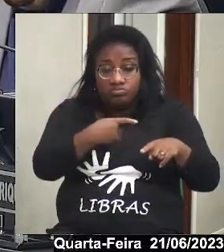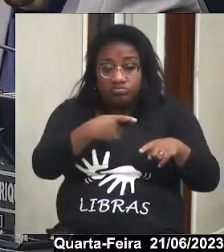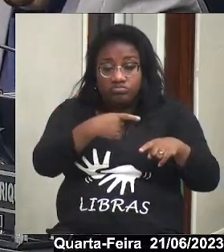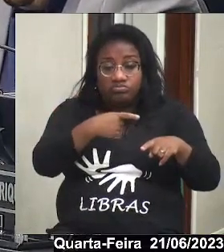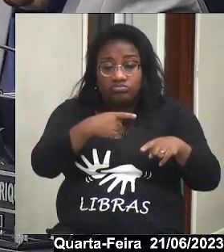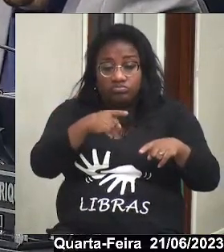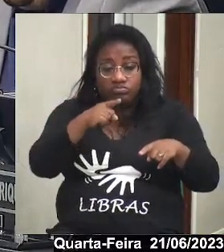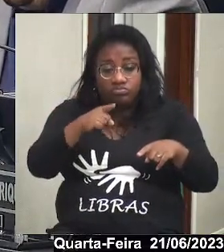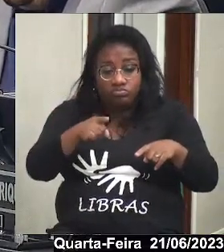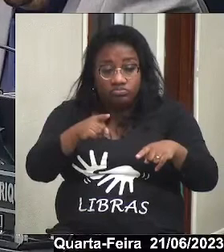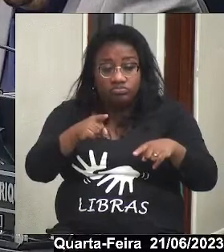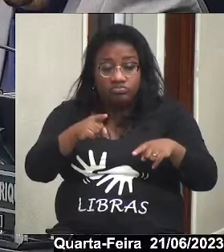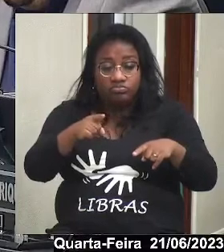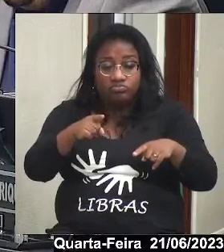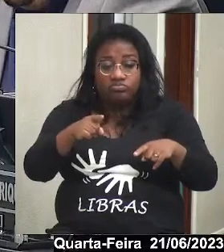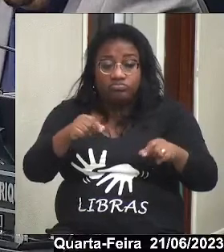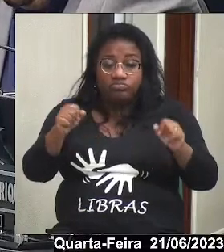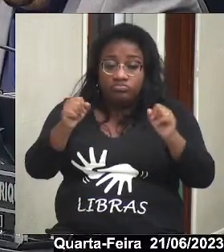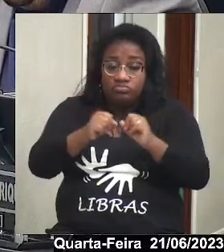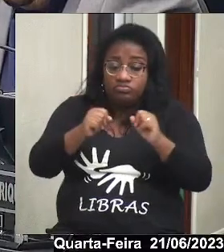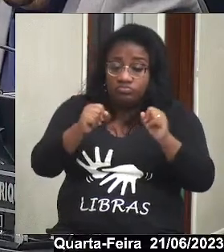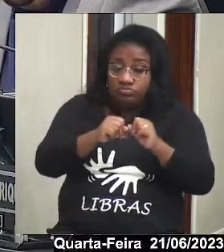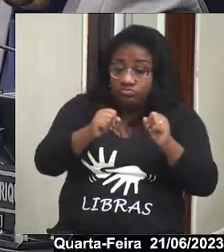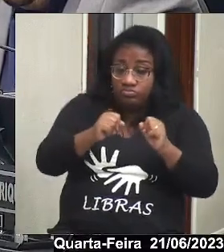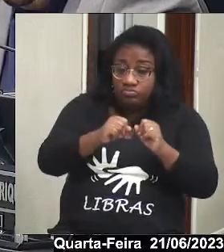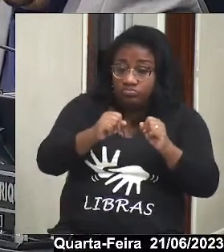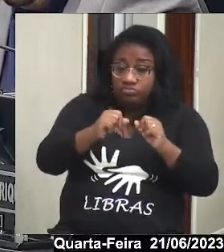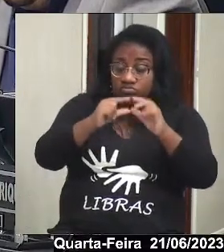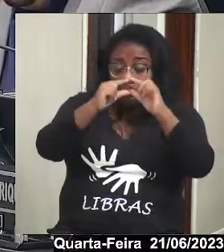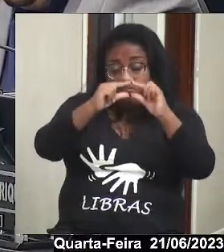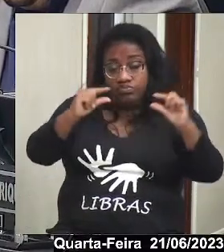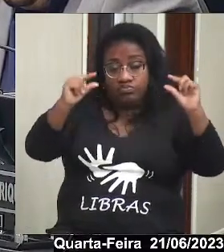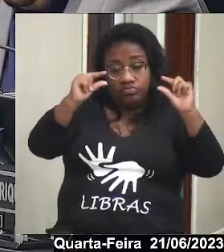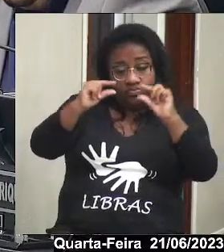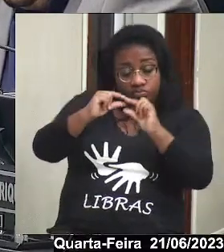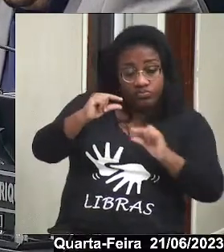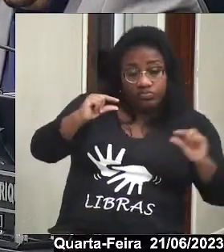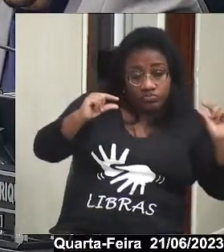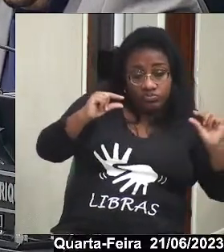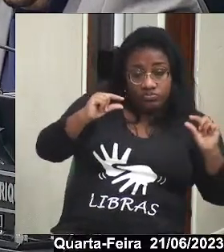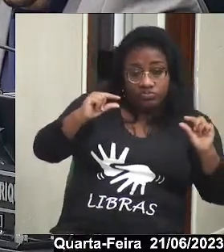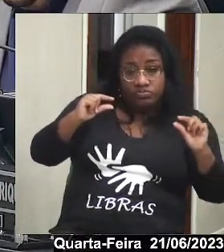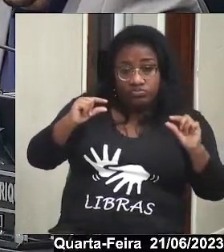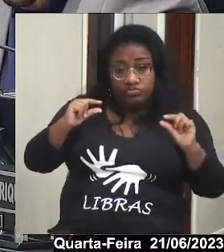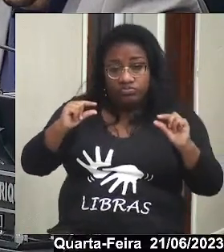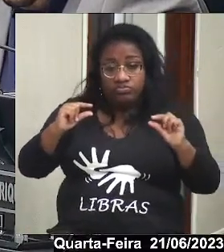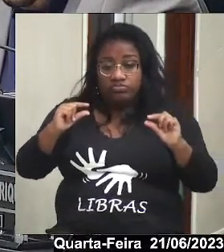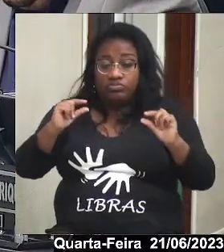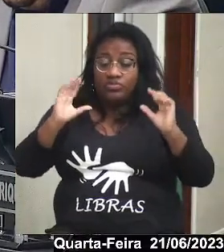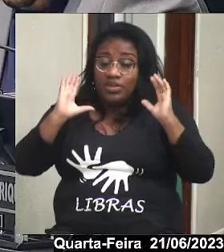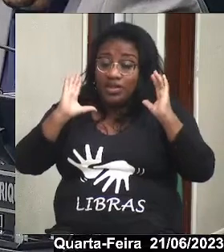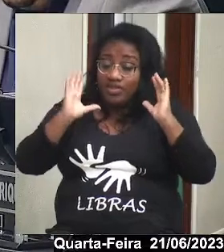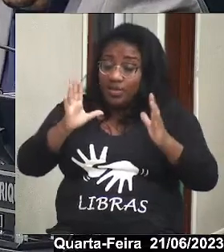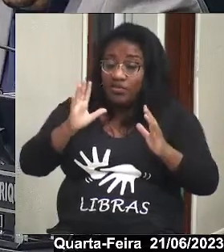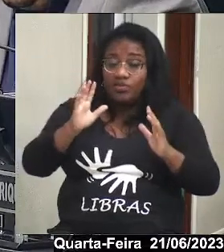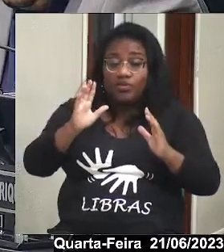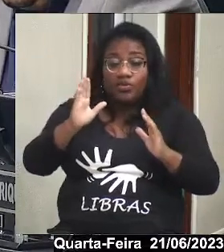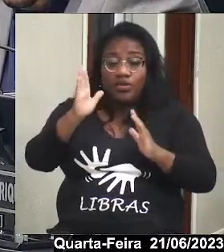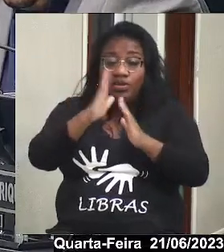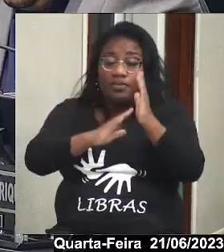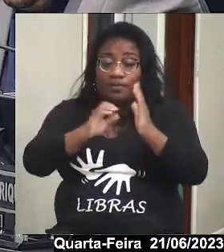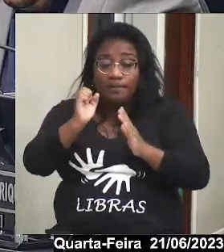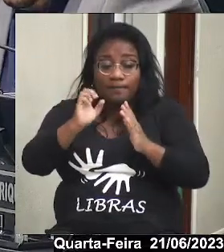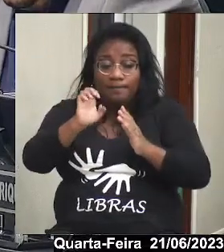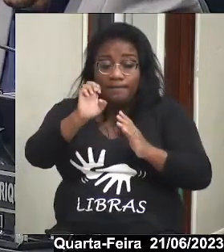comerciantes existem, mas eles são parte que completam o nosso município. Agora, o nome, até o nome, é